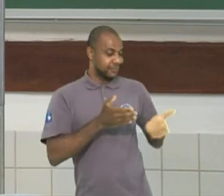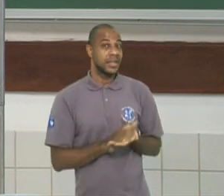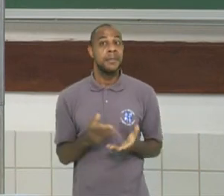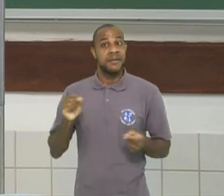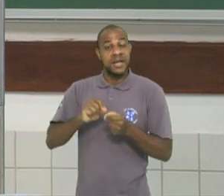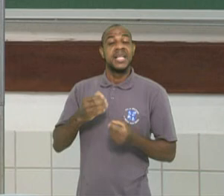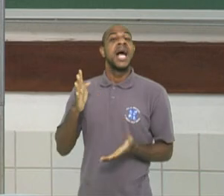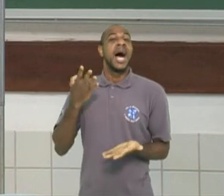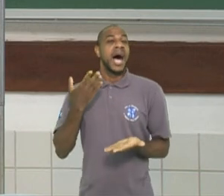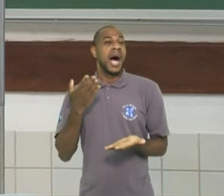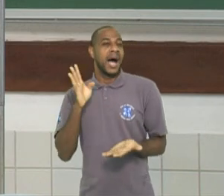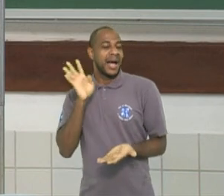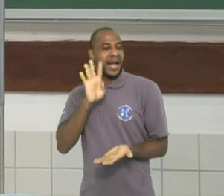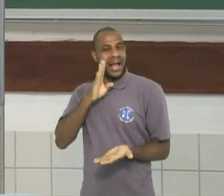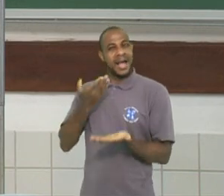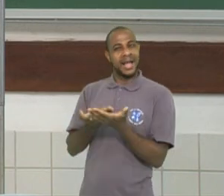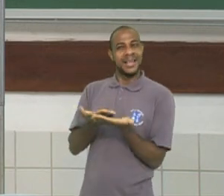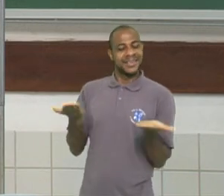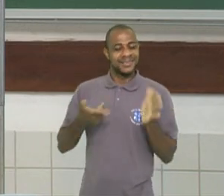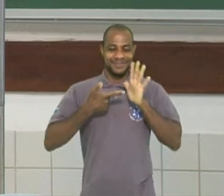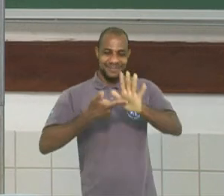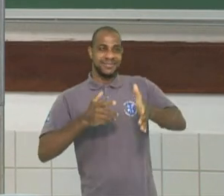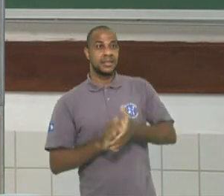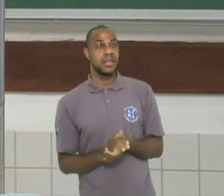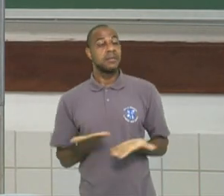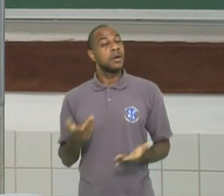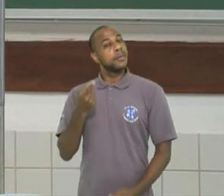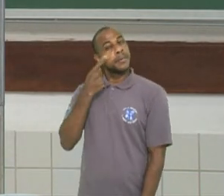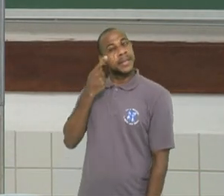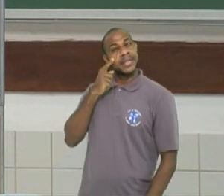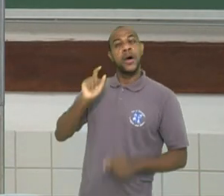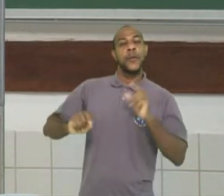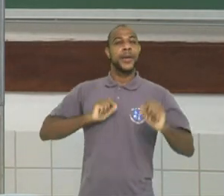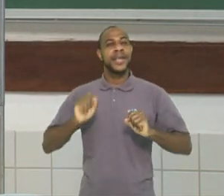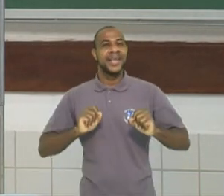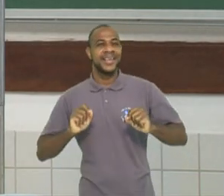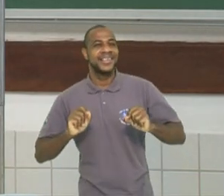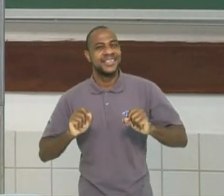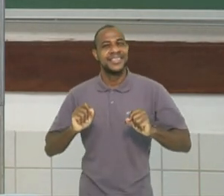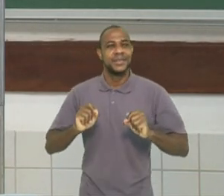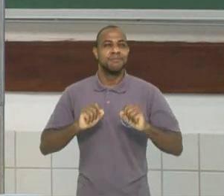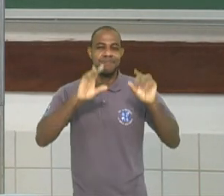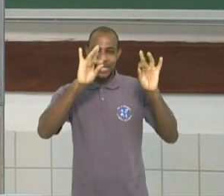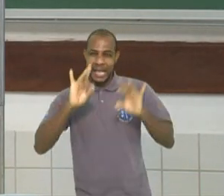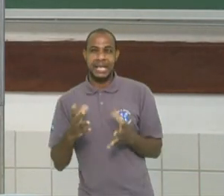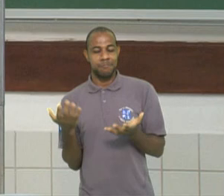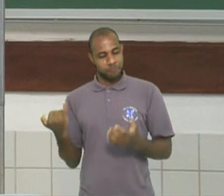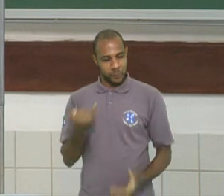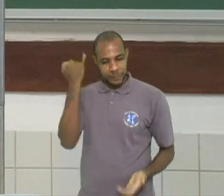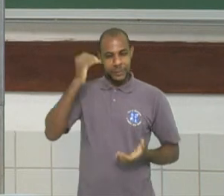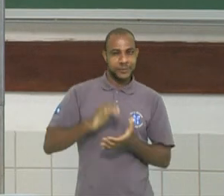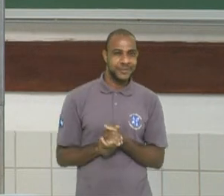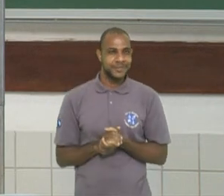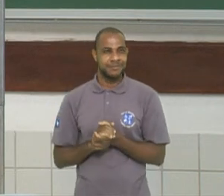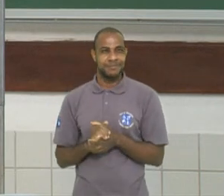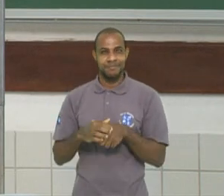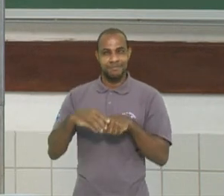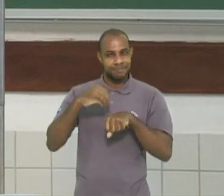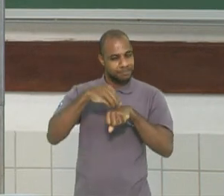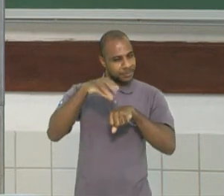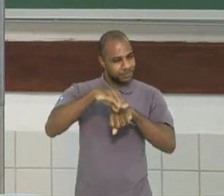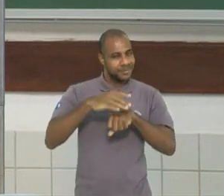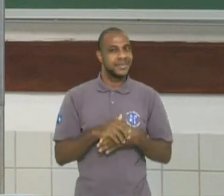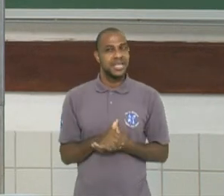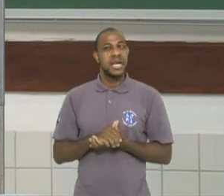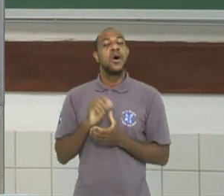sala legal para vocês minha gente olha que legal e vou tentar lembrar aquele detalhezinho importante você já fez o